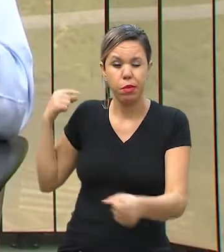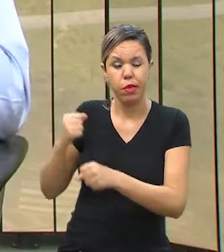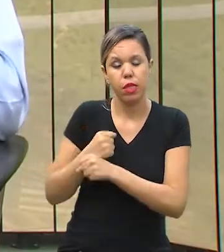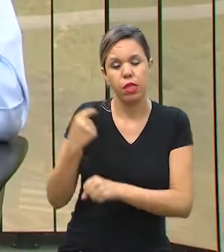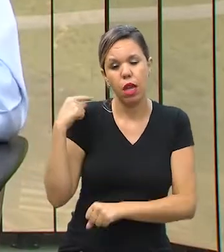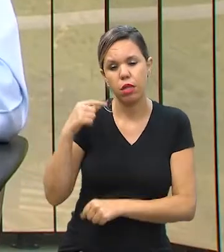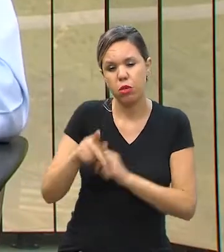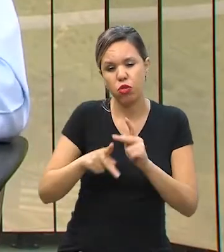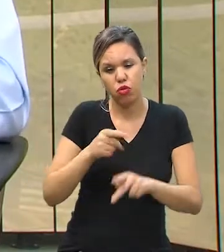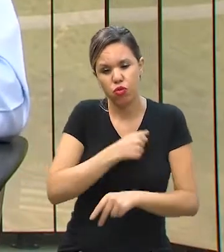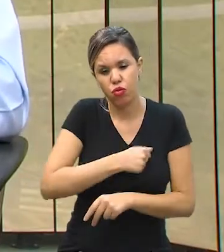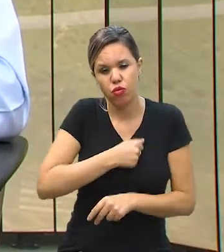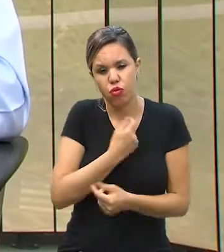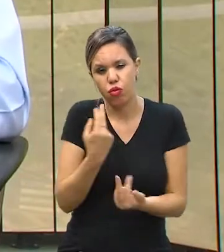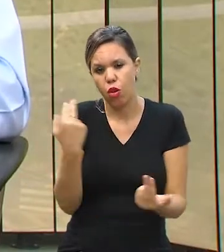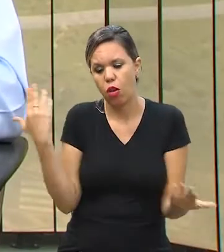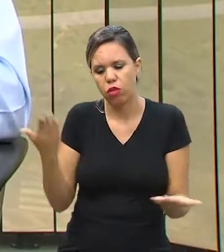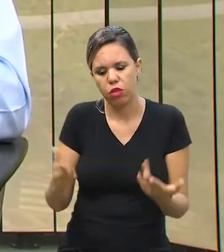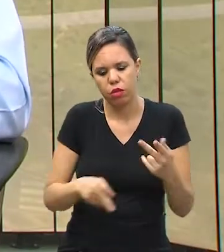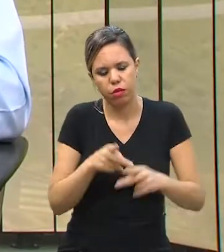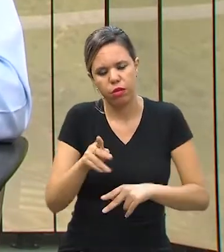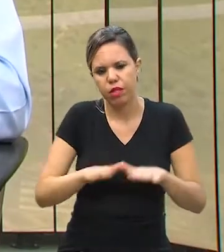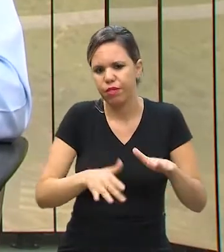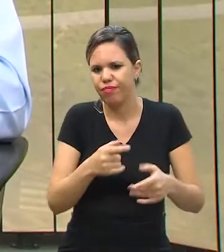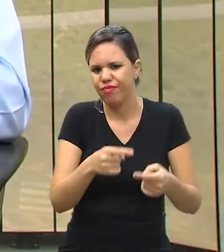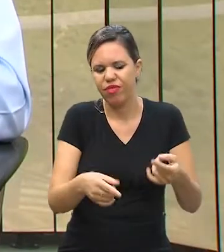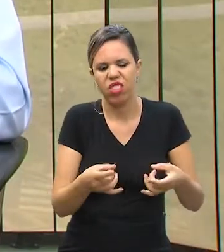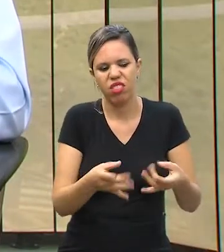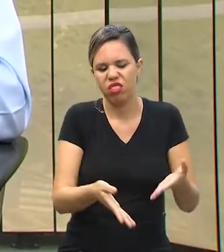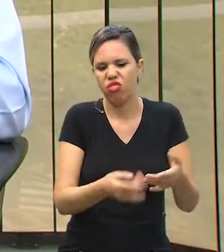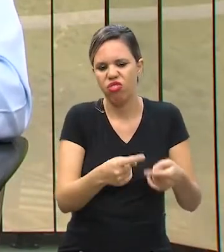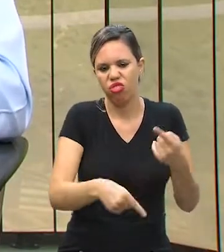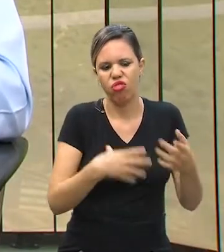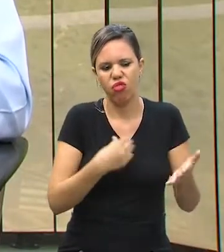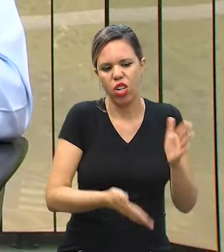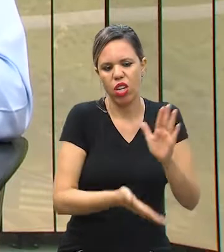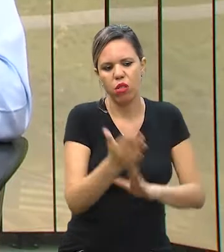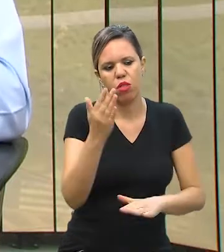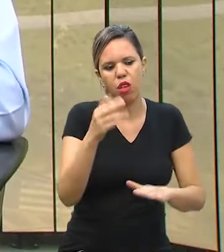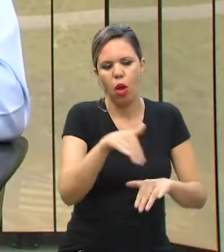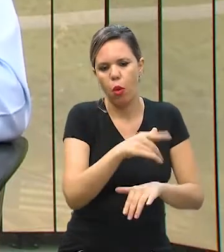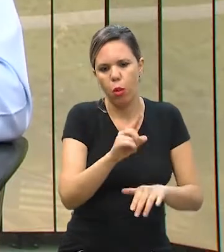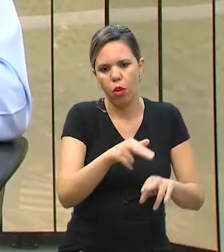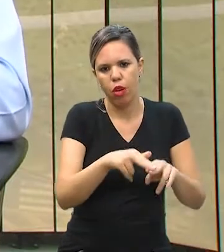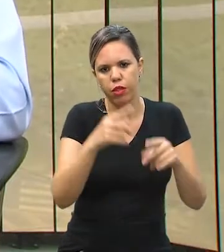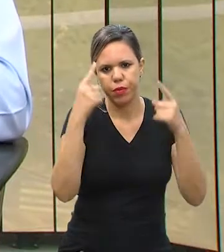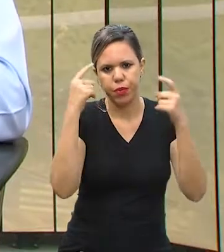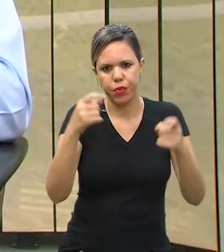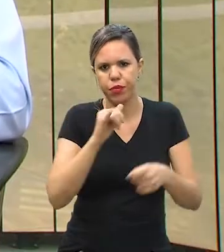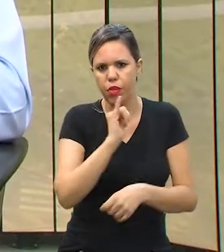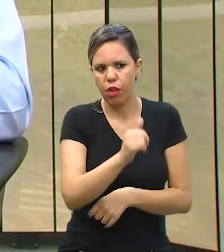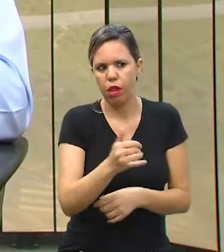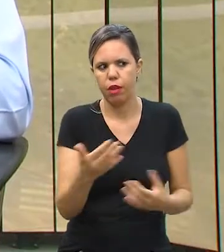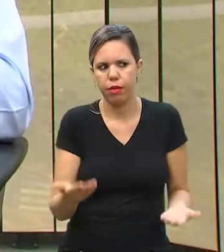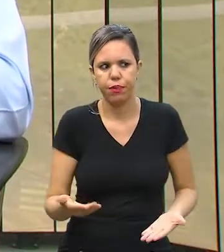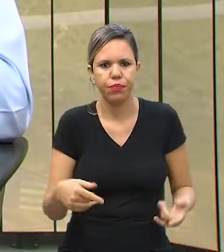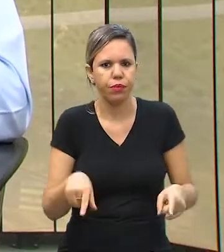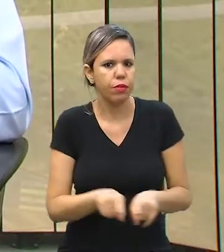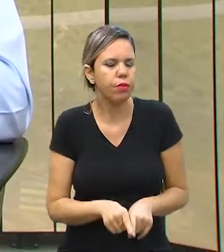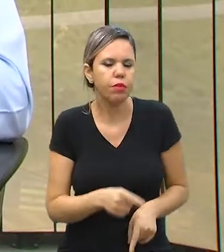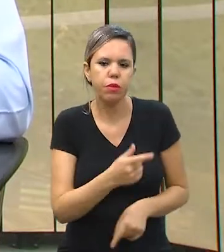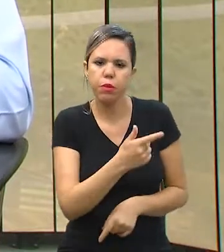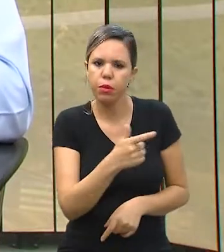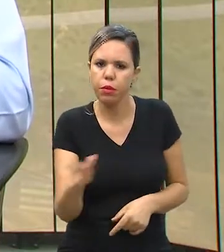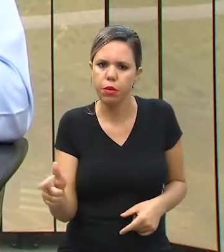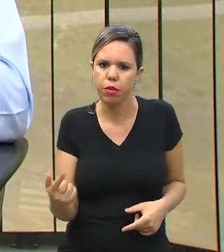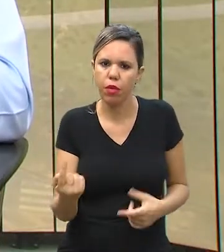tem saudade daquela época, só que hoje as pessoas acabam não deixando os seus filhos saírem para a rua por causa da violência. Mas eu falo que hoje também não tem